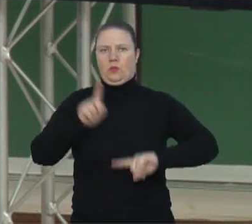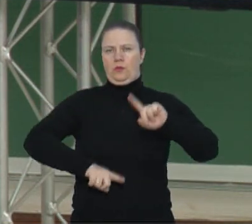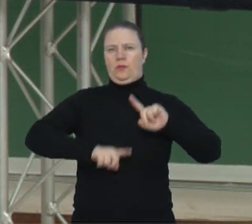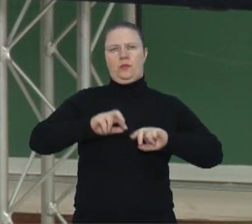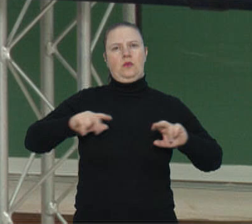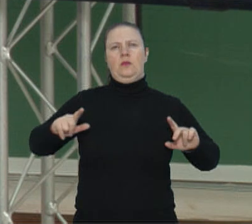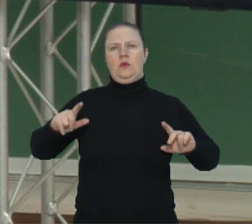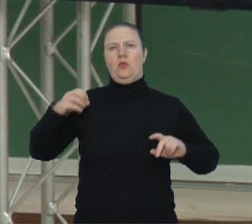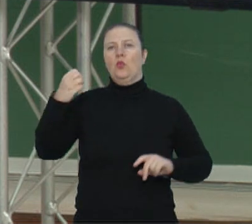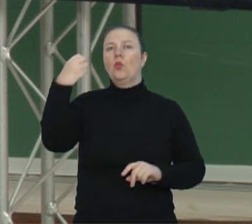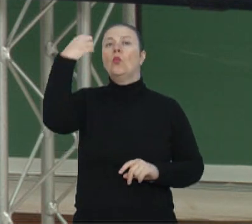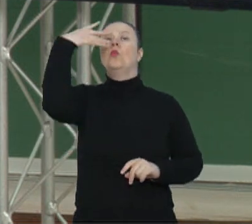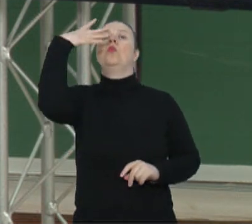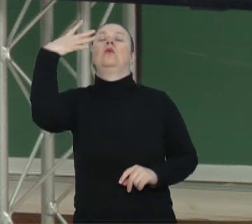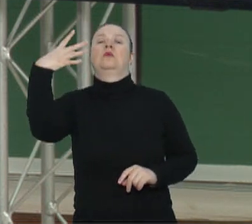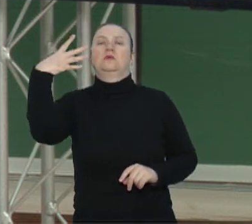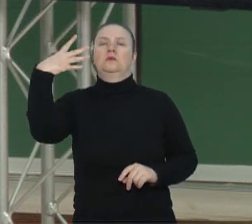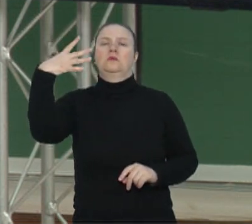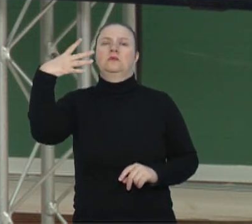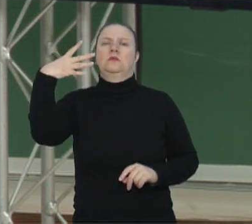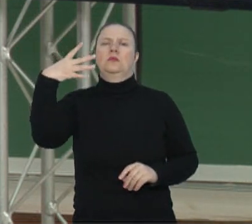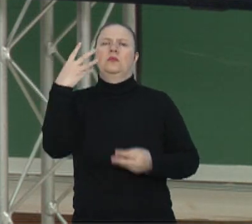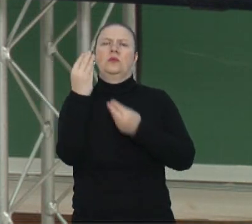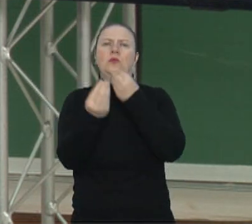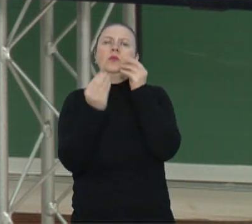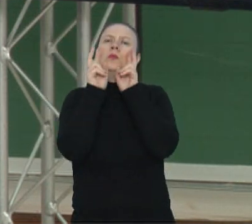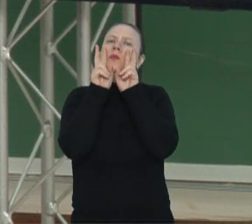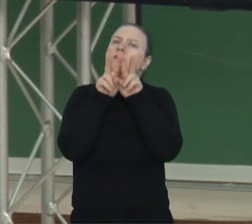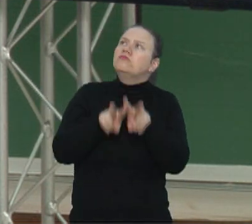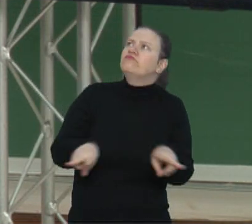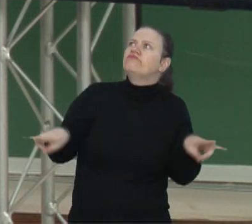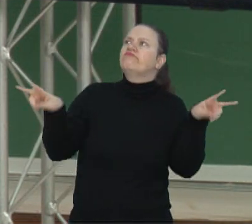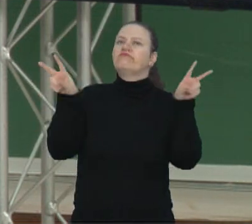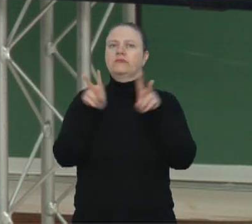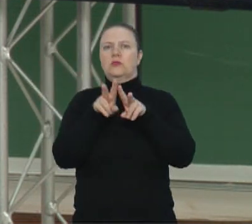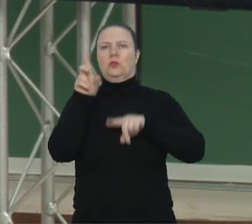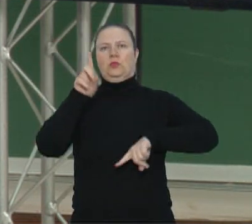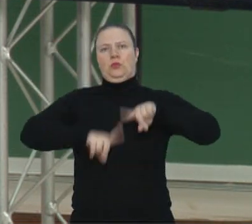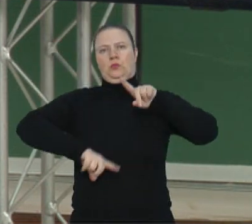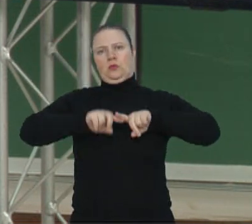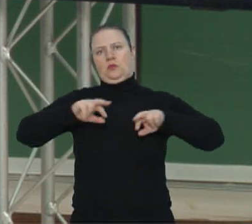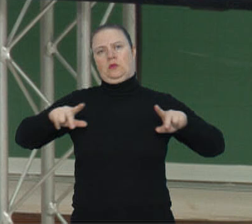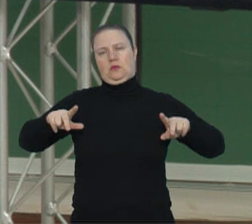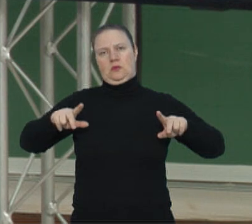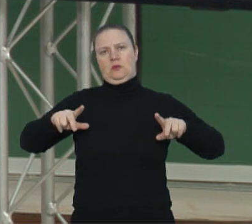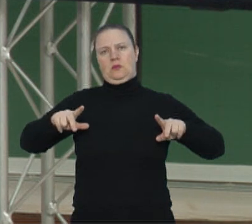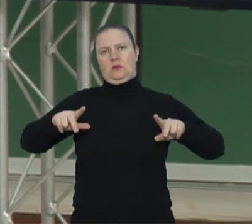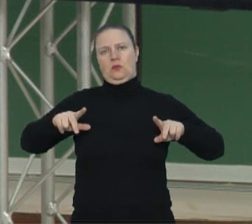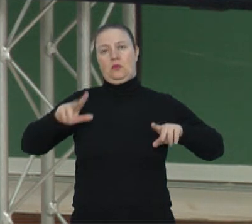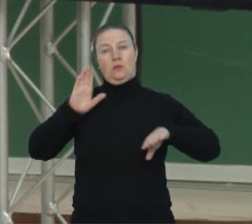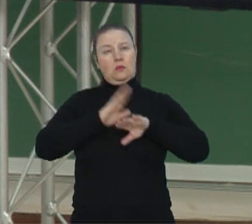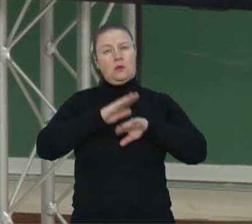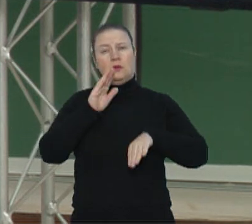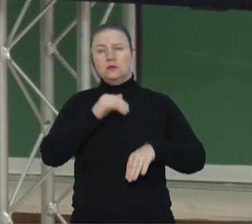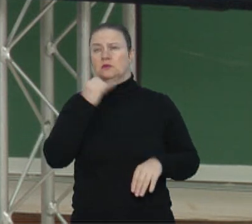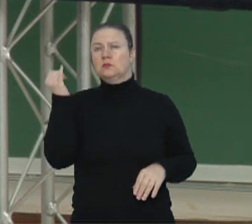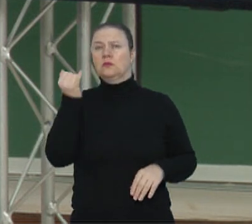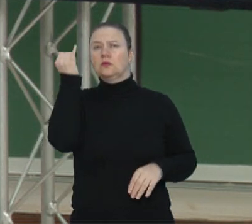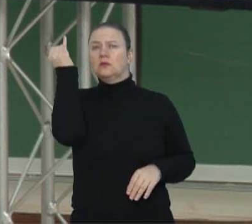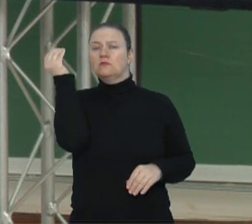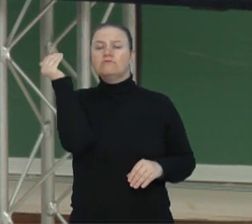as luzes, qual é a composição visual também daquele objeto. Importa a participação das